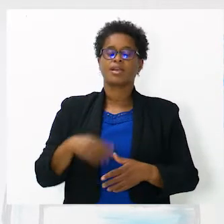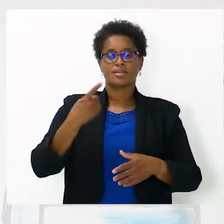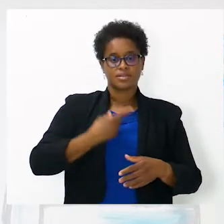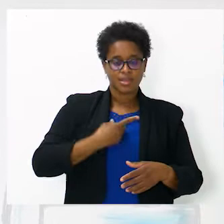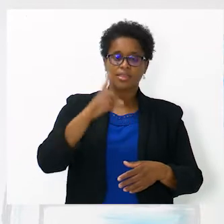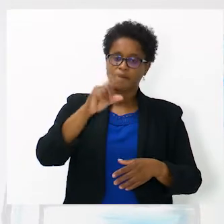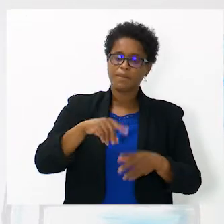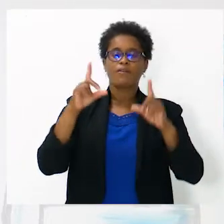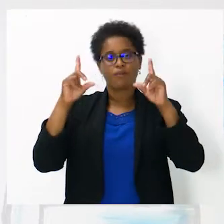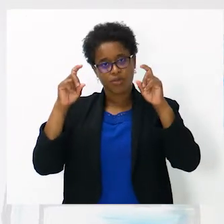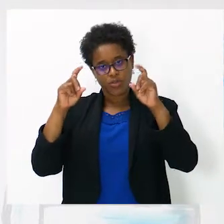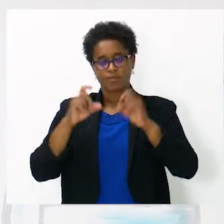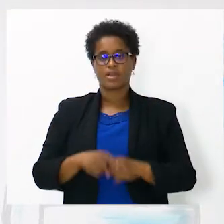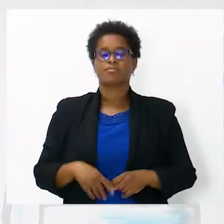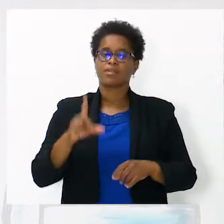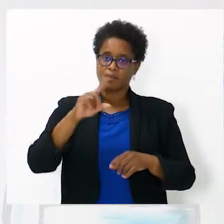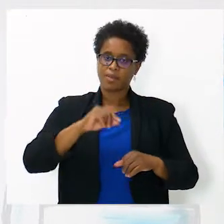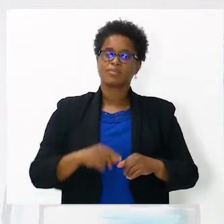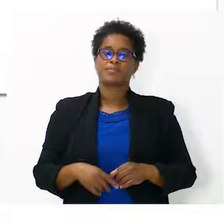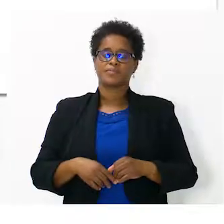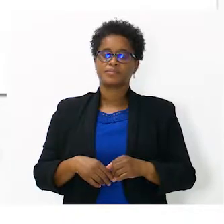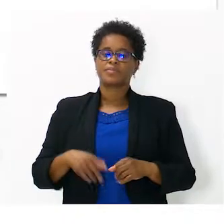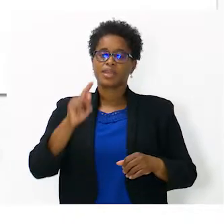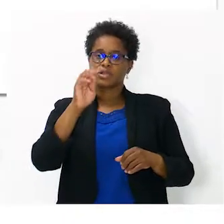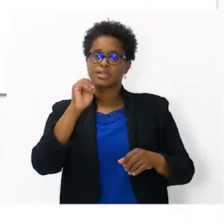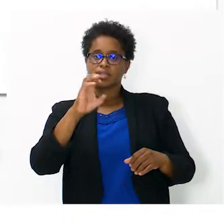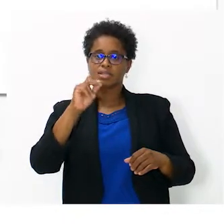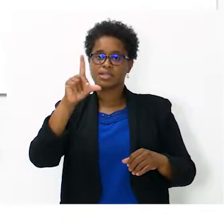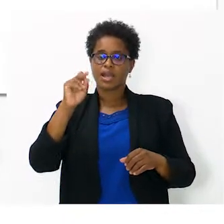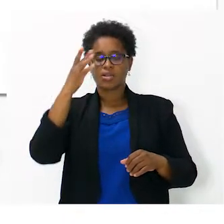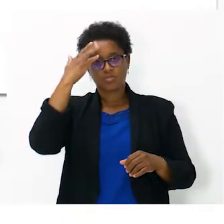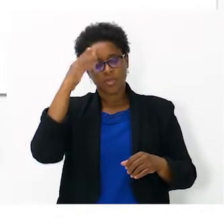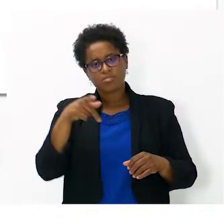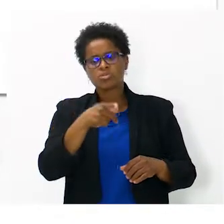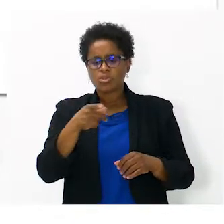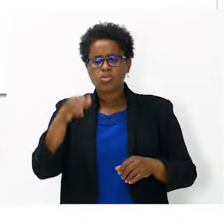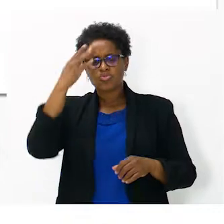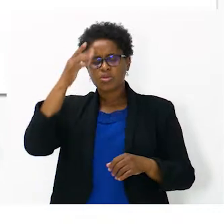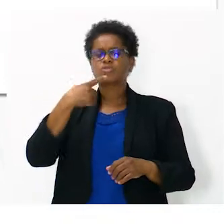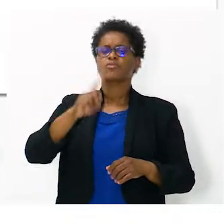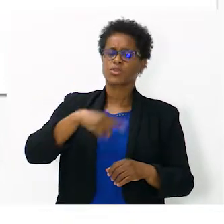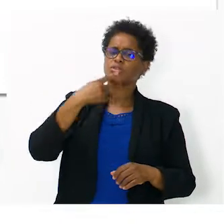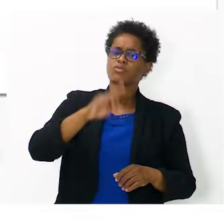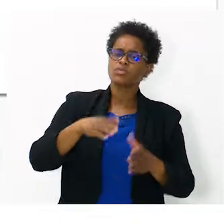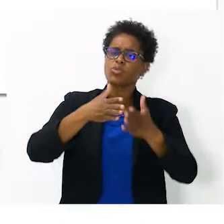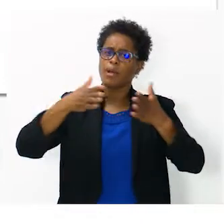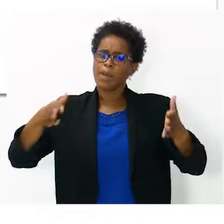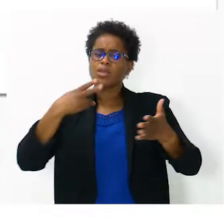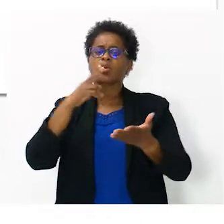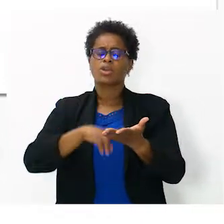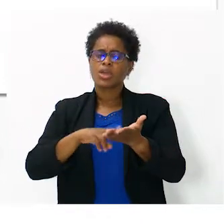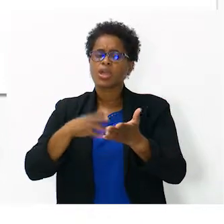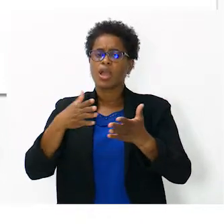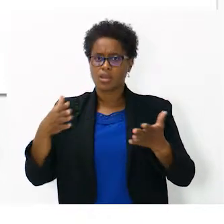a ser também fotografado também. A escala numérica indica o número de vezes que o tamanho